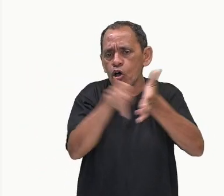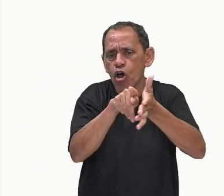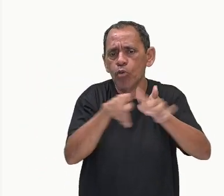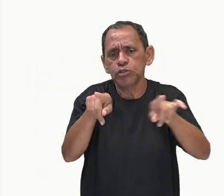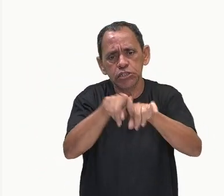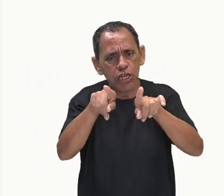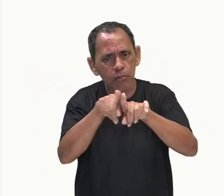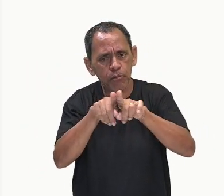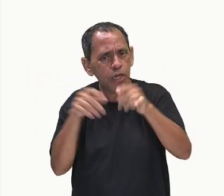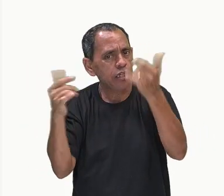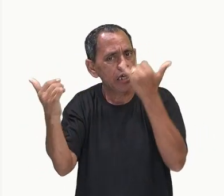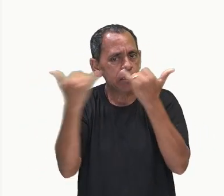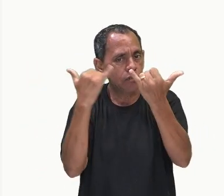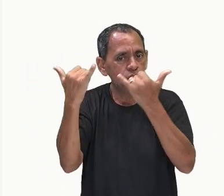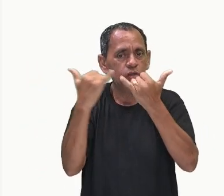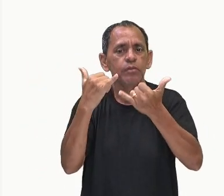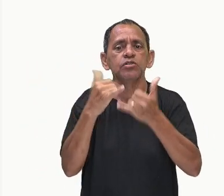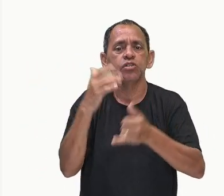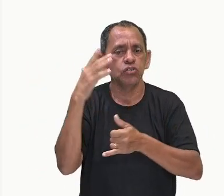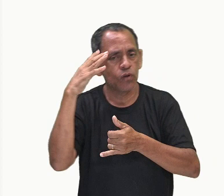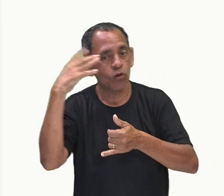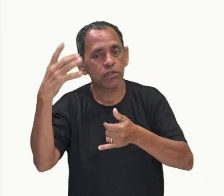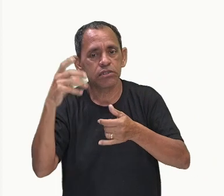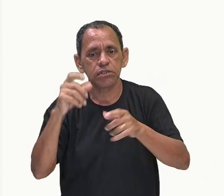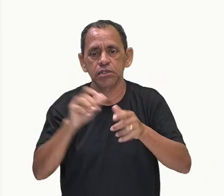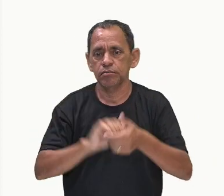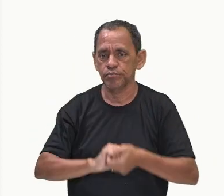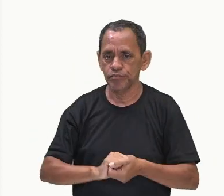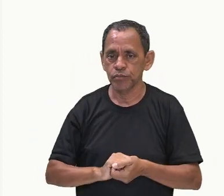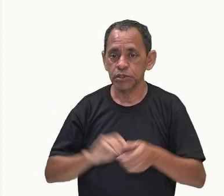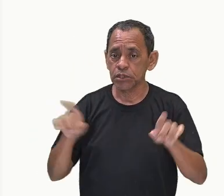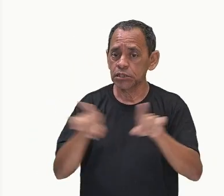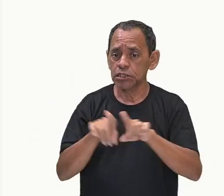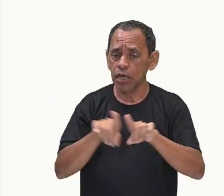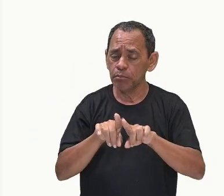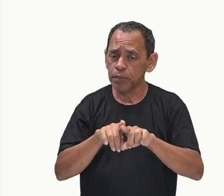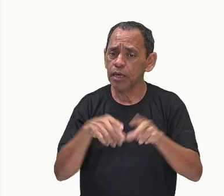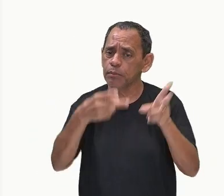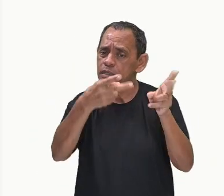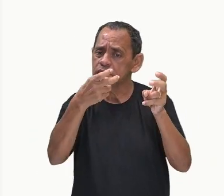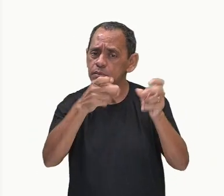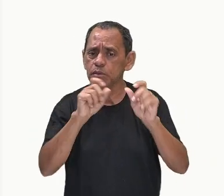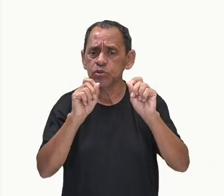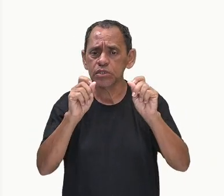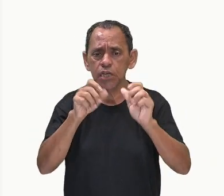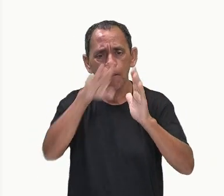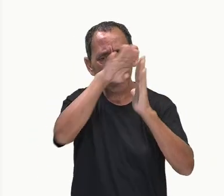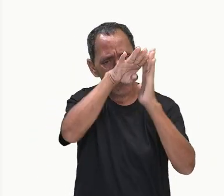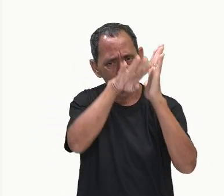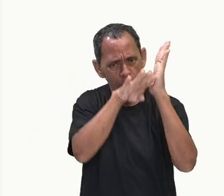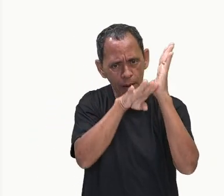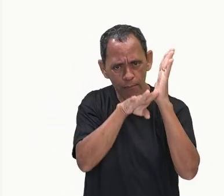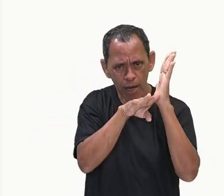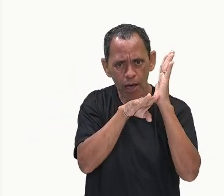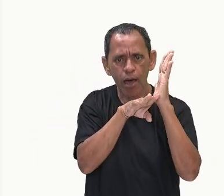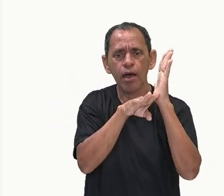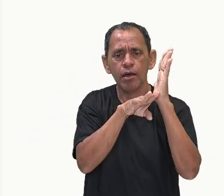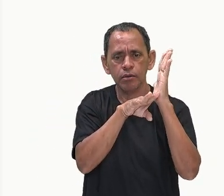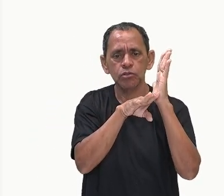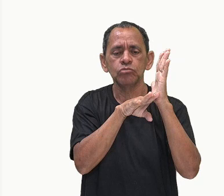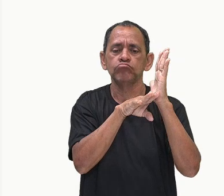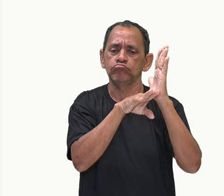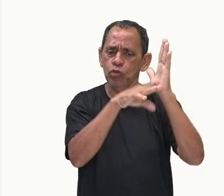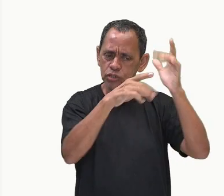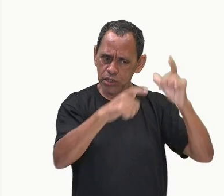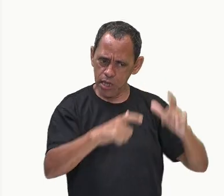também vão funcionar direitinho, tá bom? A gente também viu aqui a classificação, né? O cilindro pode ser reto